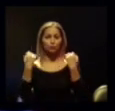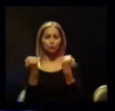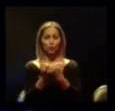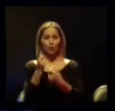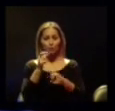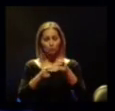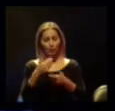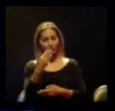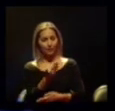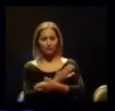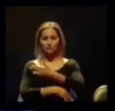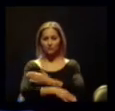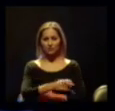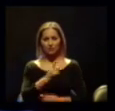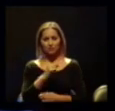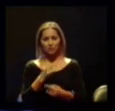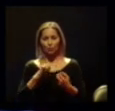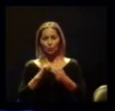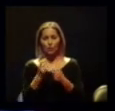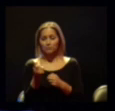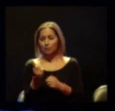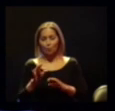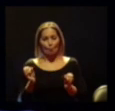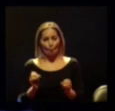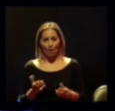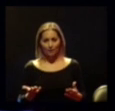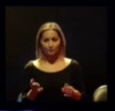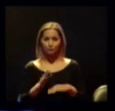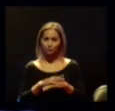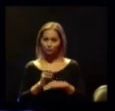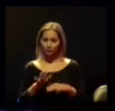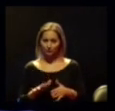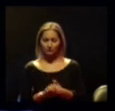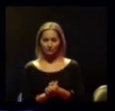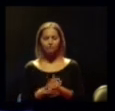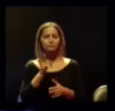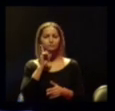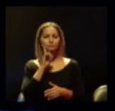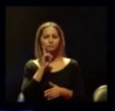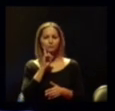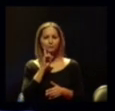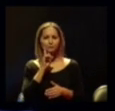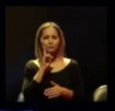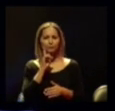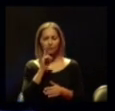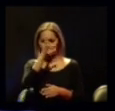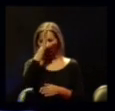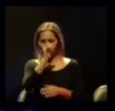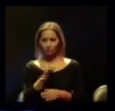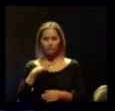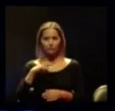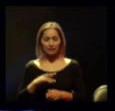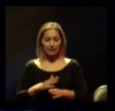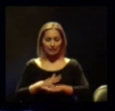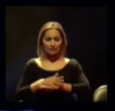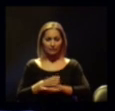de deficiências e de menos posses financeiras, sendo para isso muito importante que o Estado português, através das